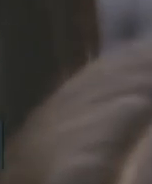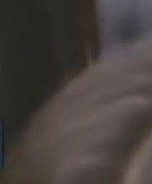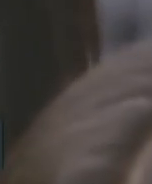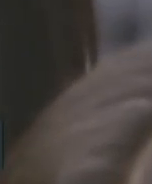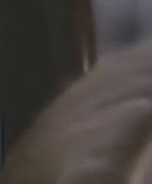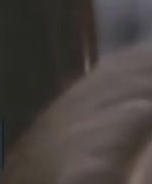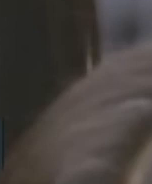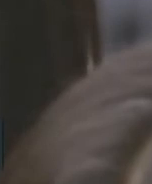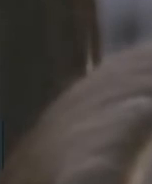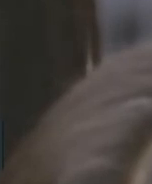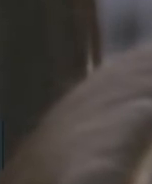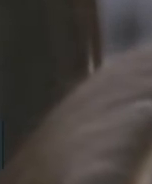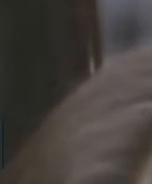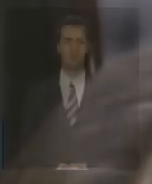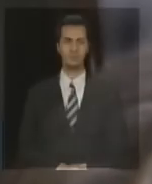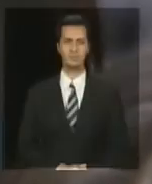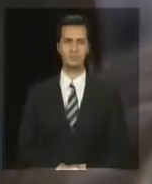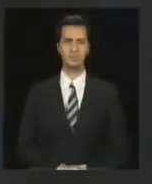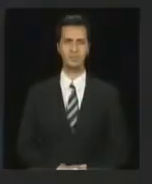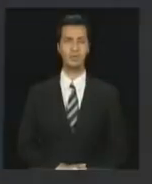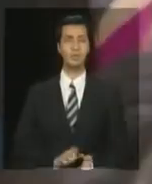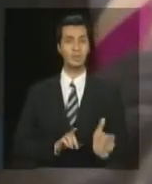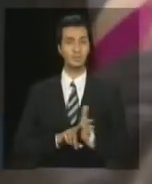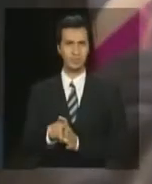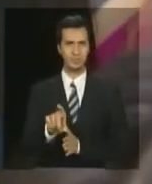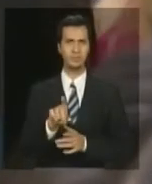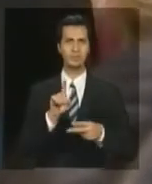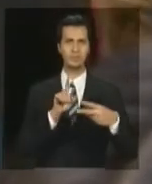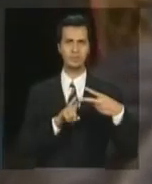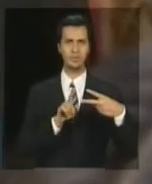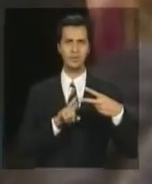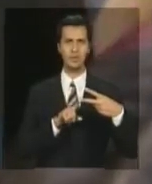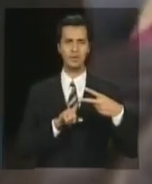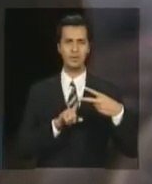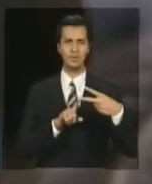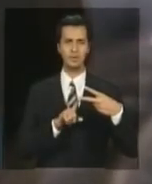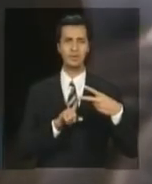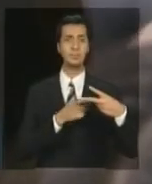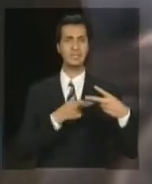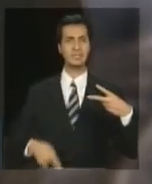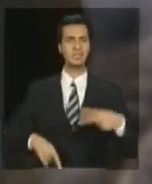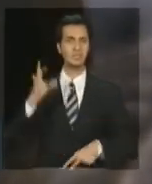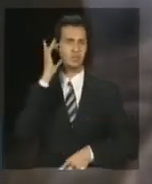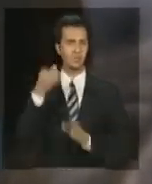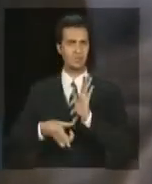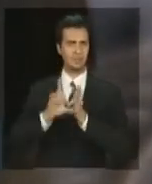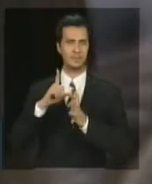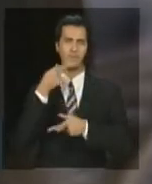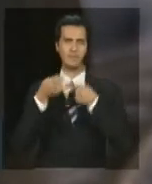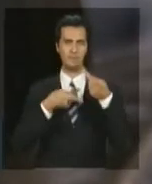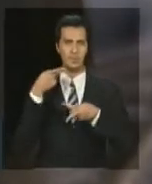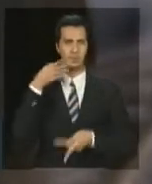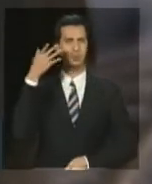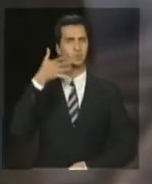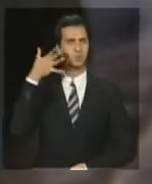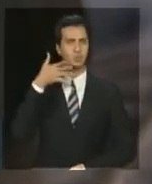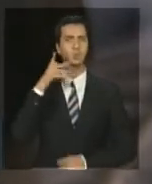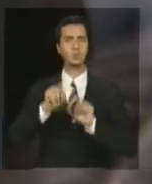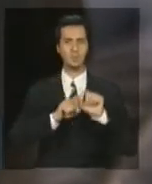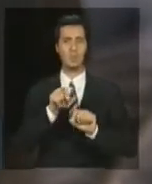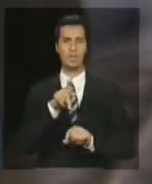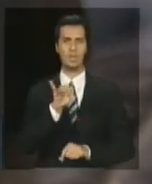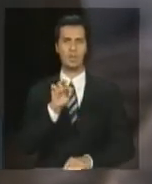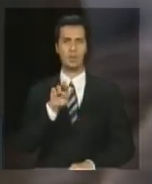segunda pergunta, se me permite, a presidente Dilma destacou no discurso dela o papel da Petrobras como indutora